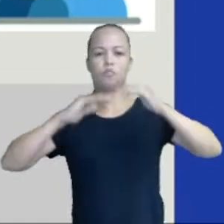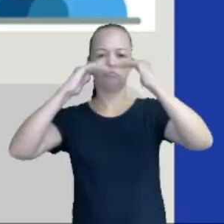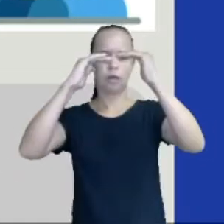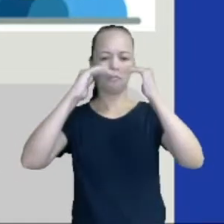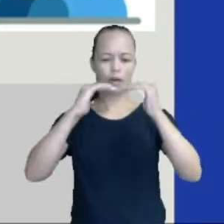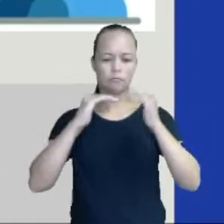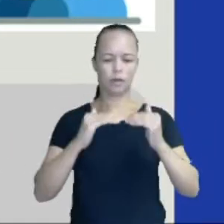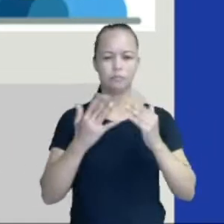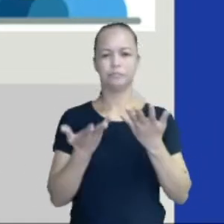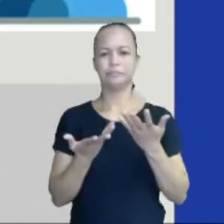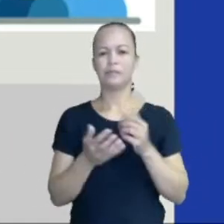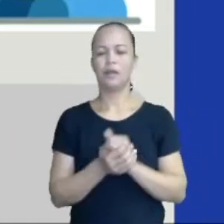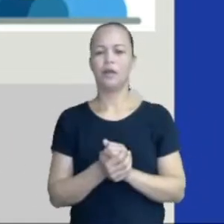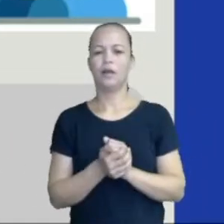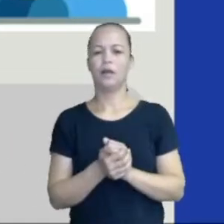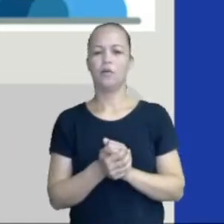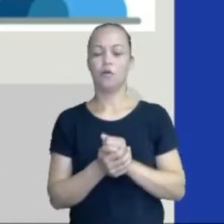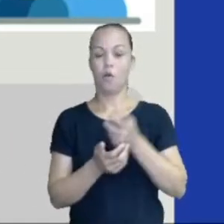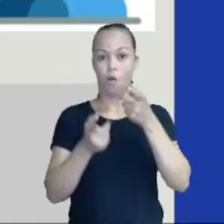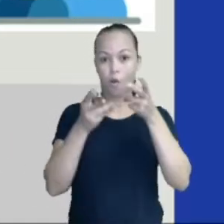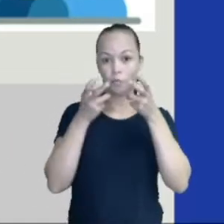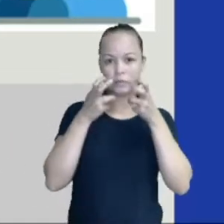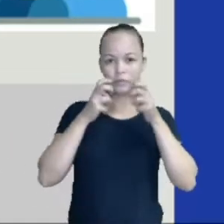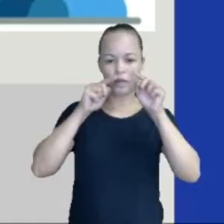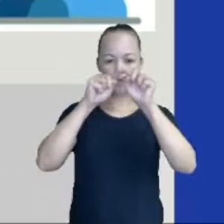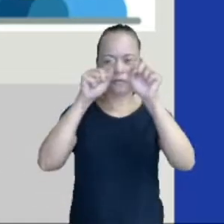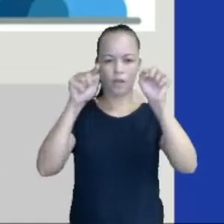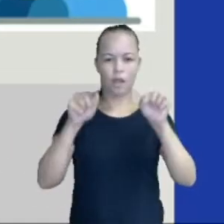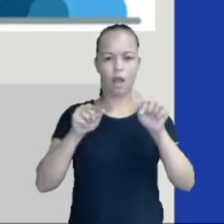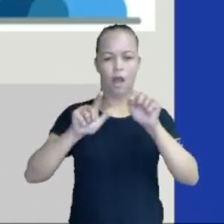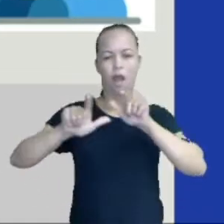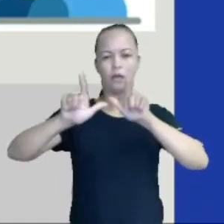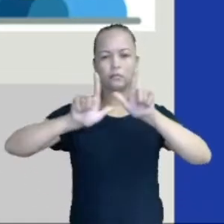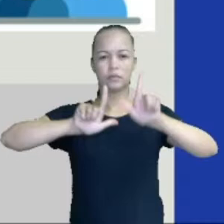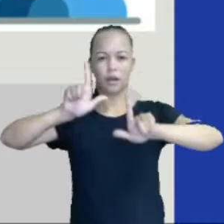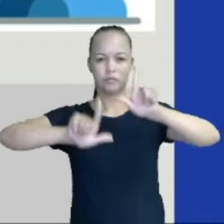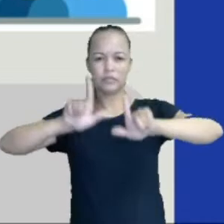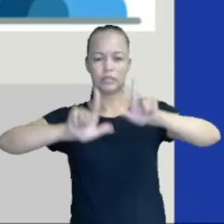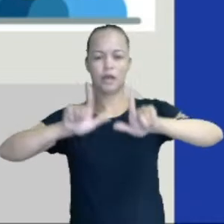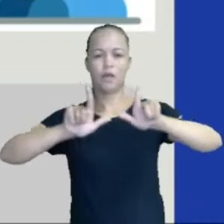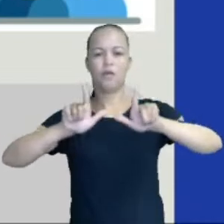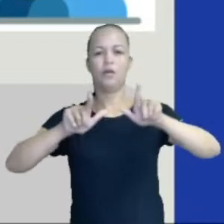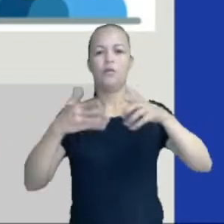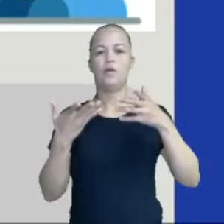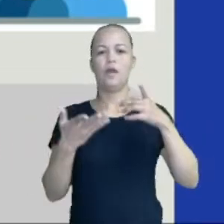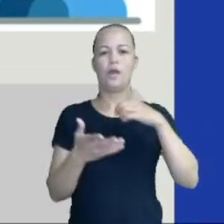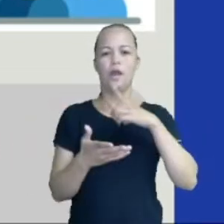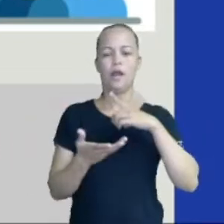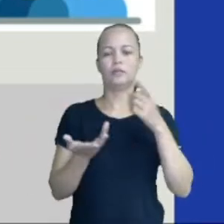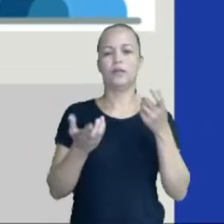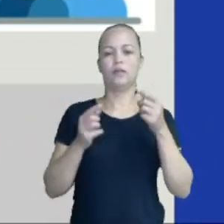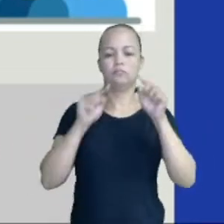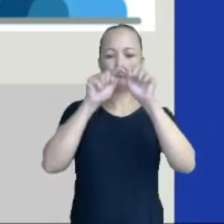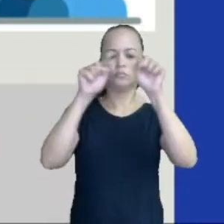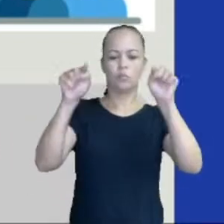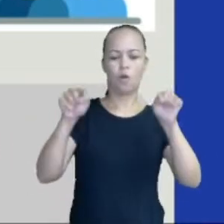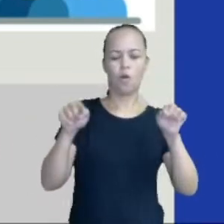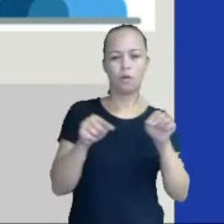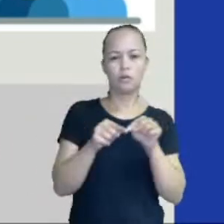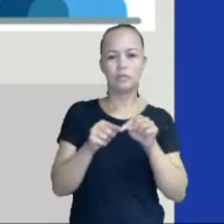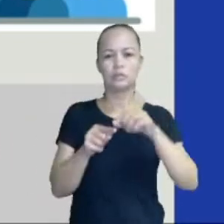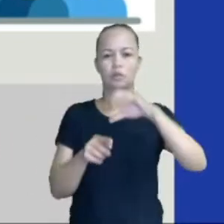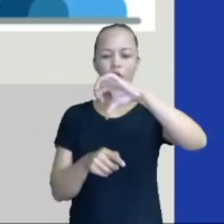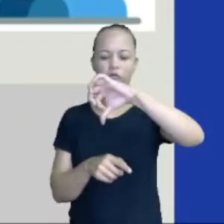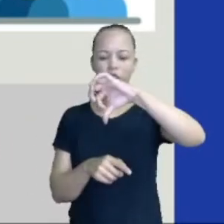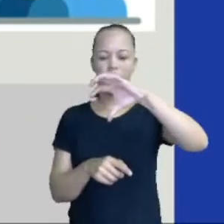Olha a televisão. Ela tem um formato, né, de um ângulo de 90 graus, né? Pegando como ponto, como